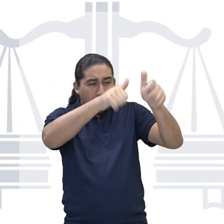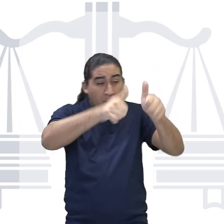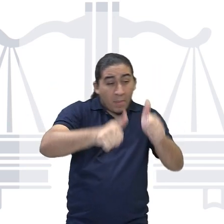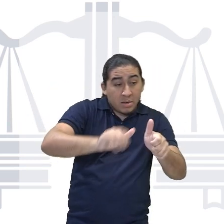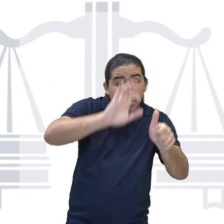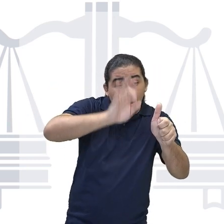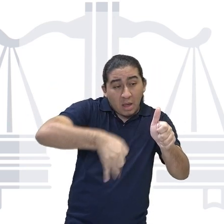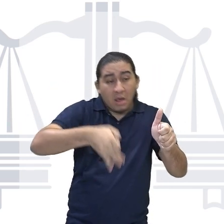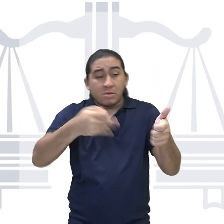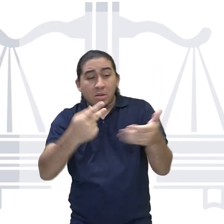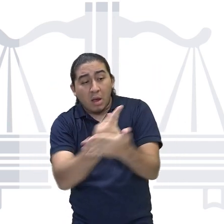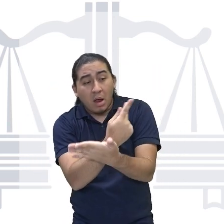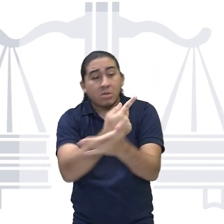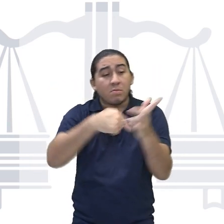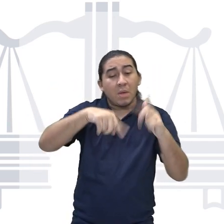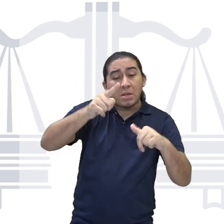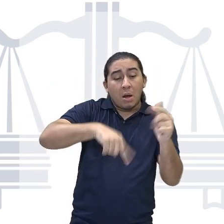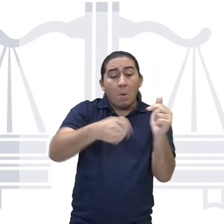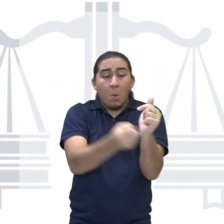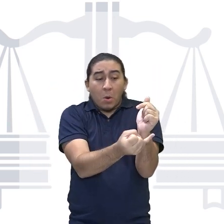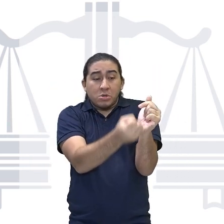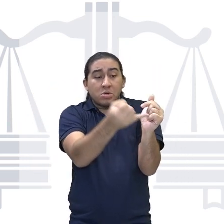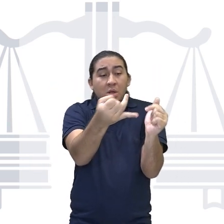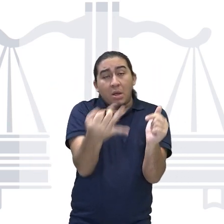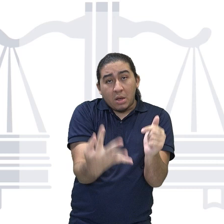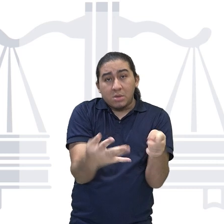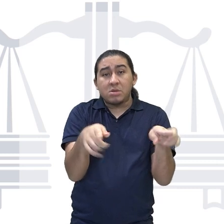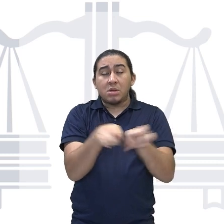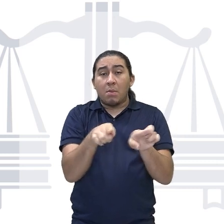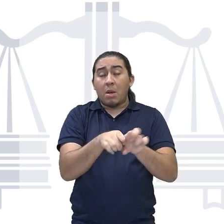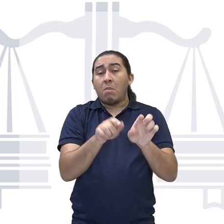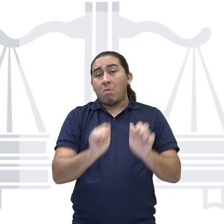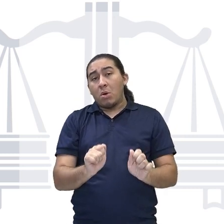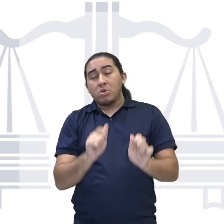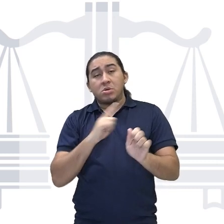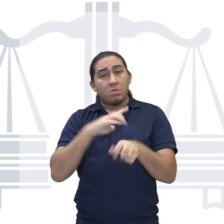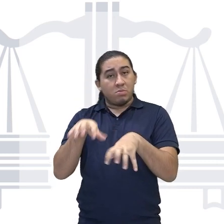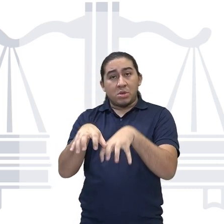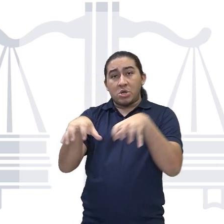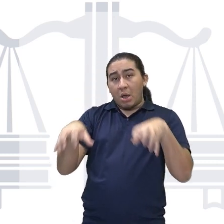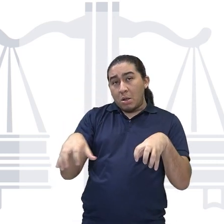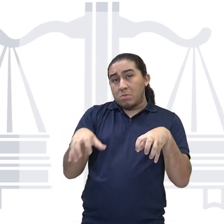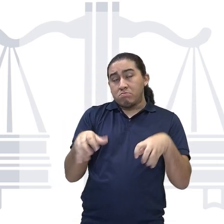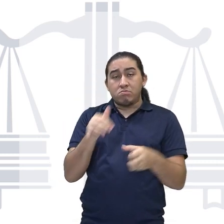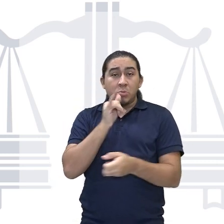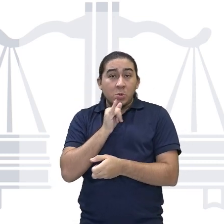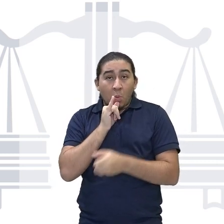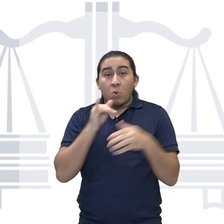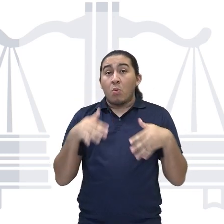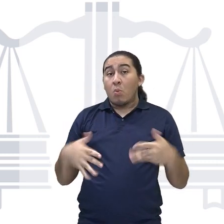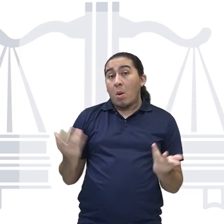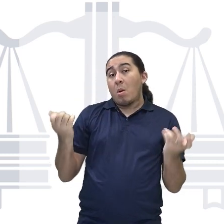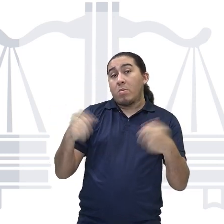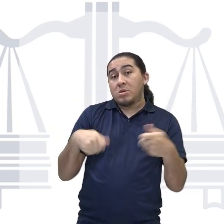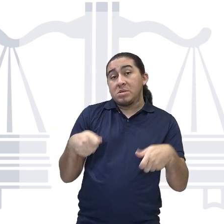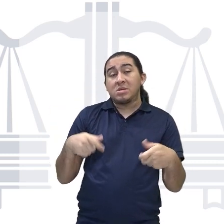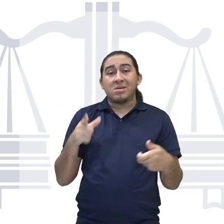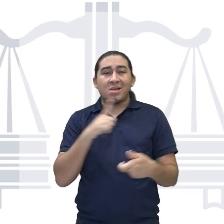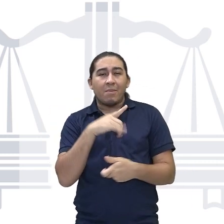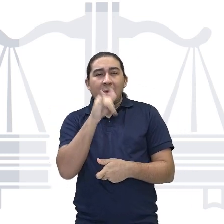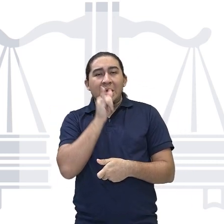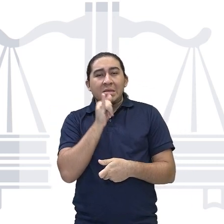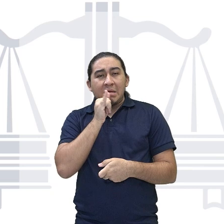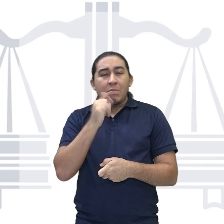existe lá de equipamento, por exemplo, para o ensino mediado. quais são as demandas, se precisa de antena,